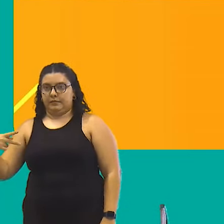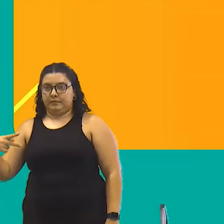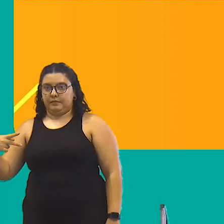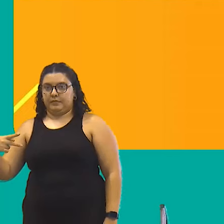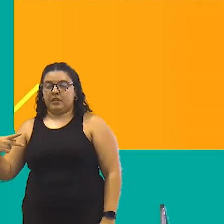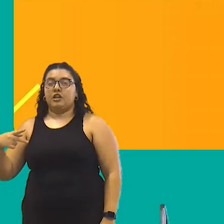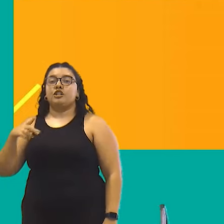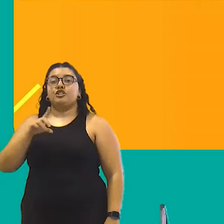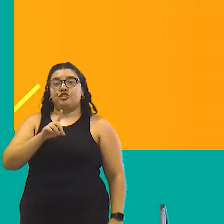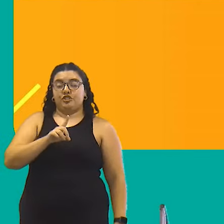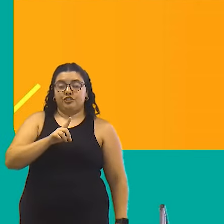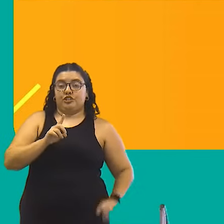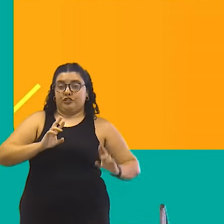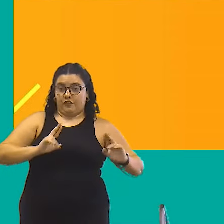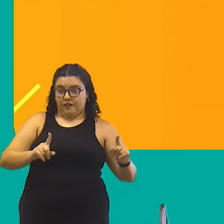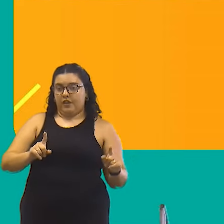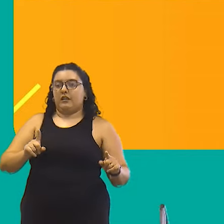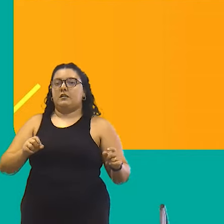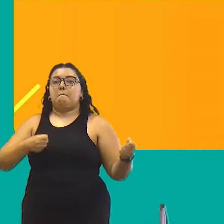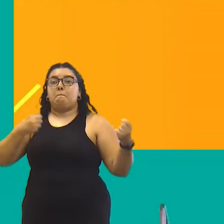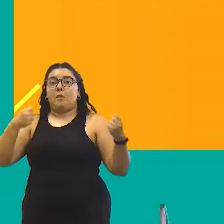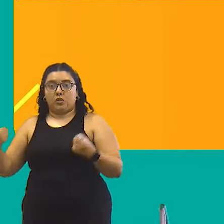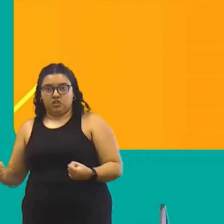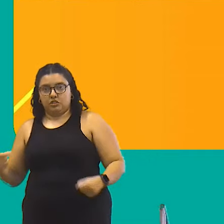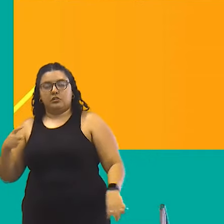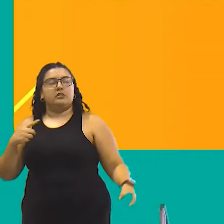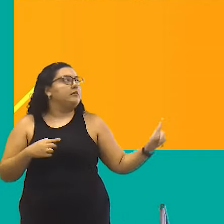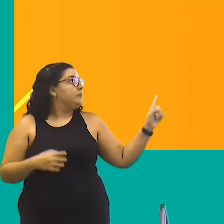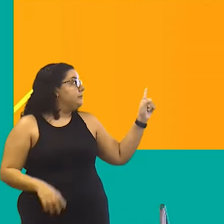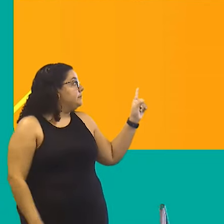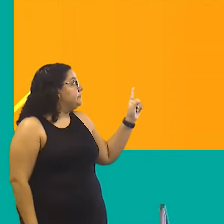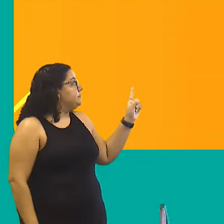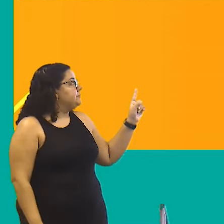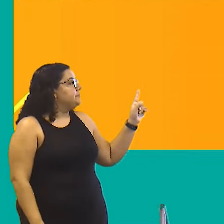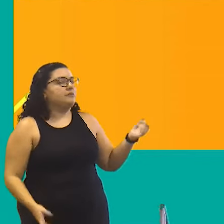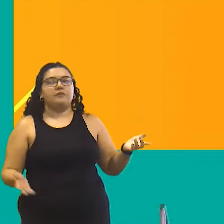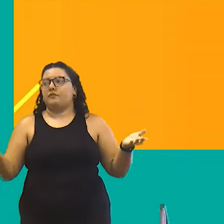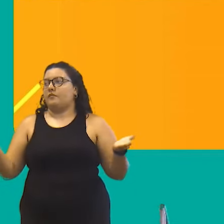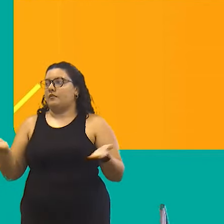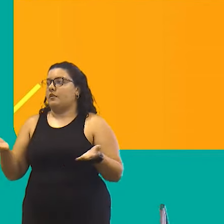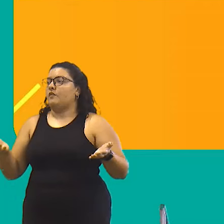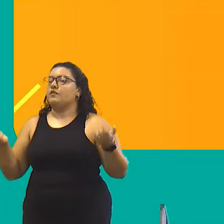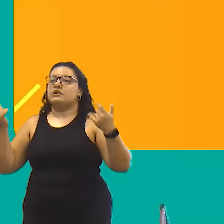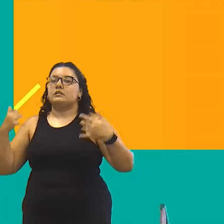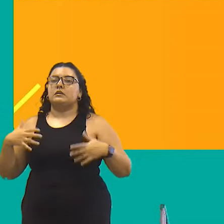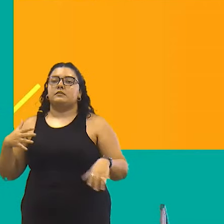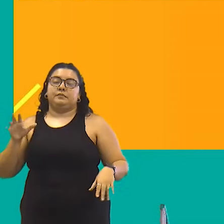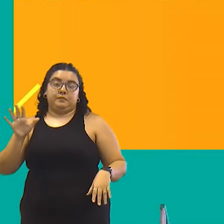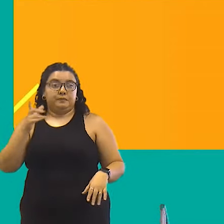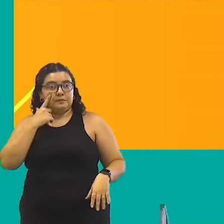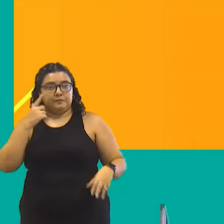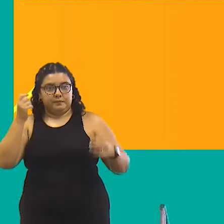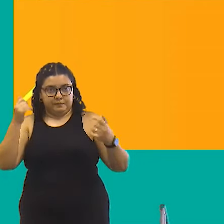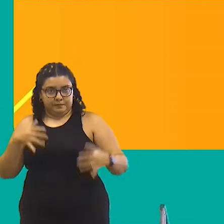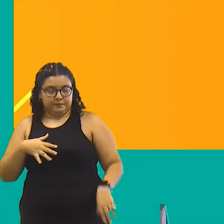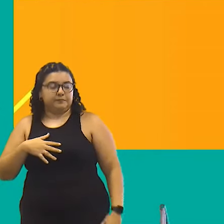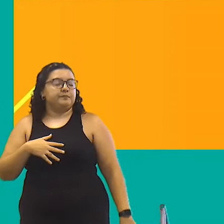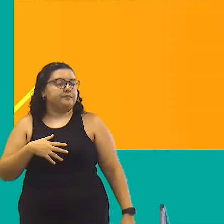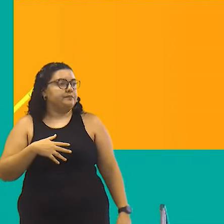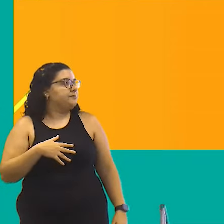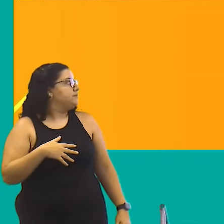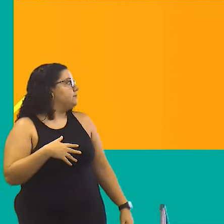diferença de potencial. Tá legal. E agora o que eu vou fazer? Eu quero minha mãe. E